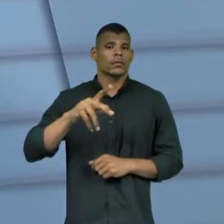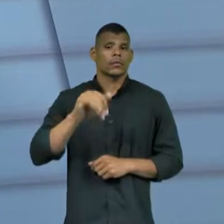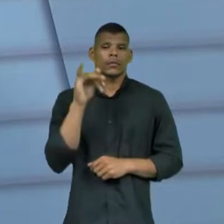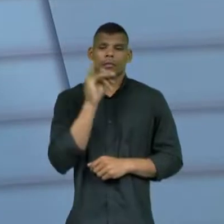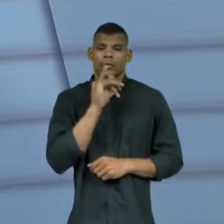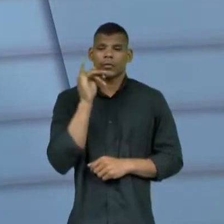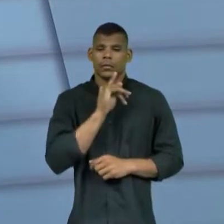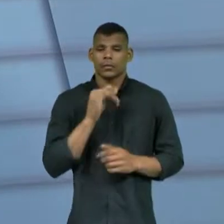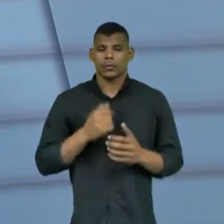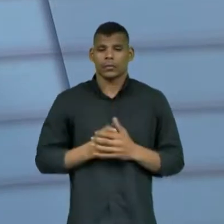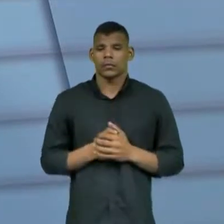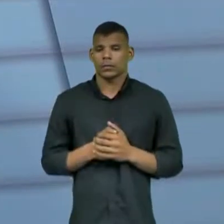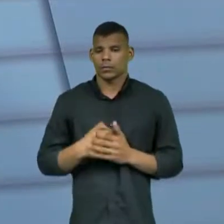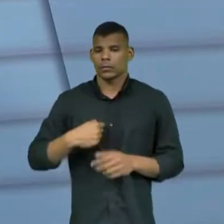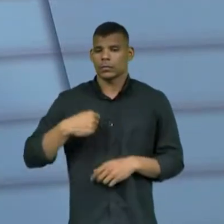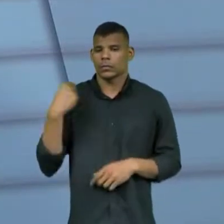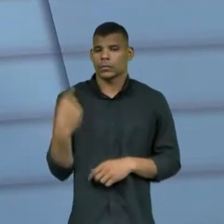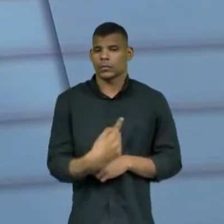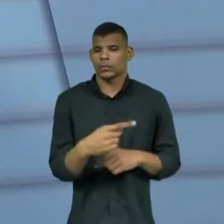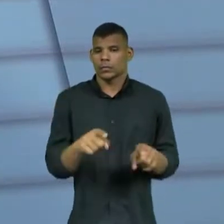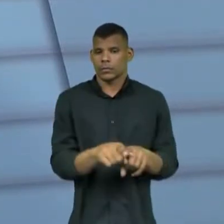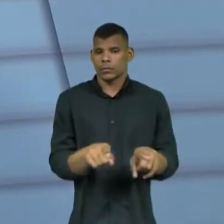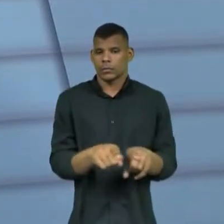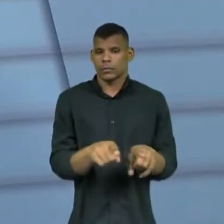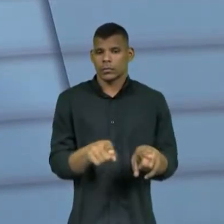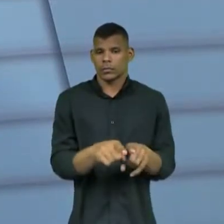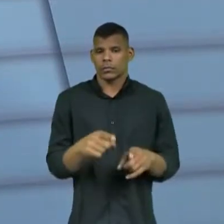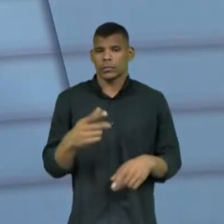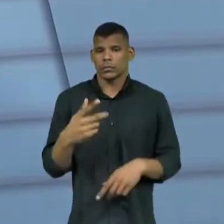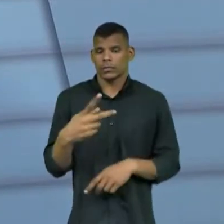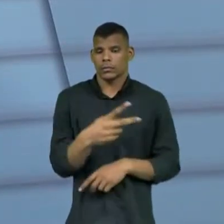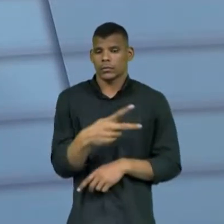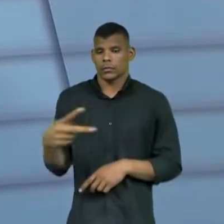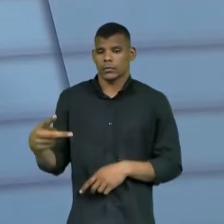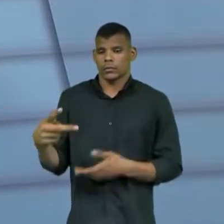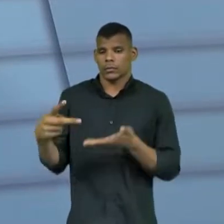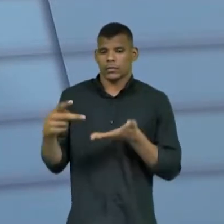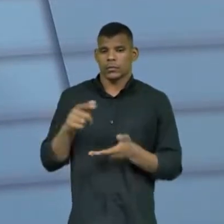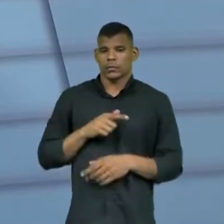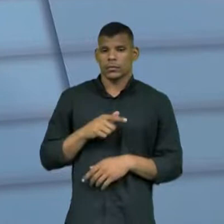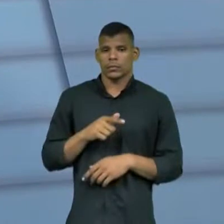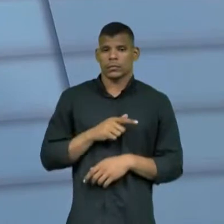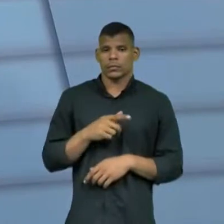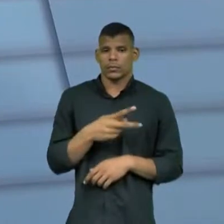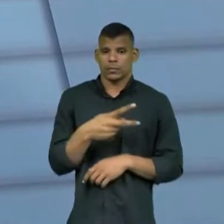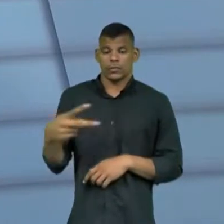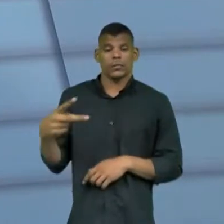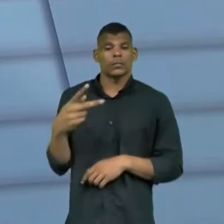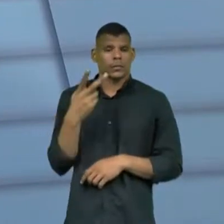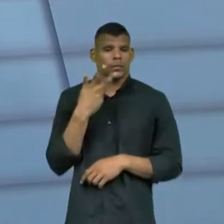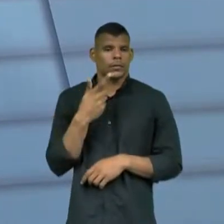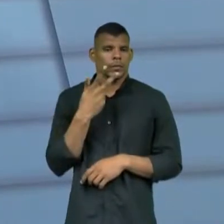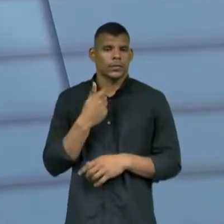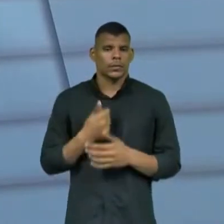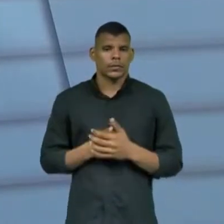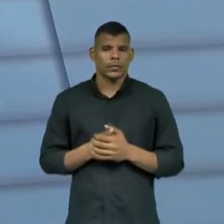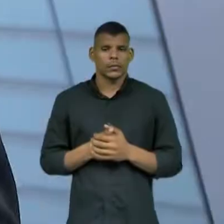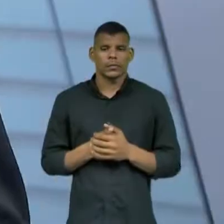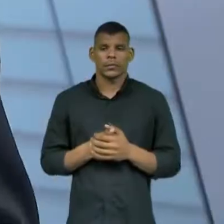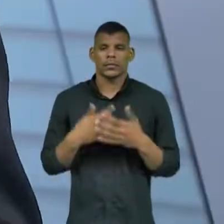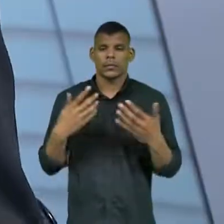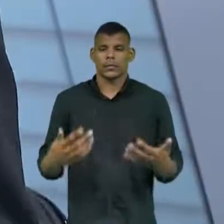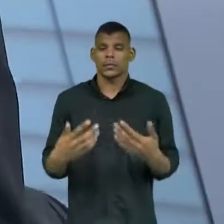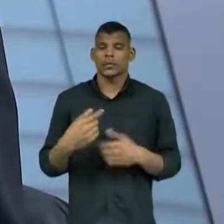parques eólicos. O Lúcio também é muito conhecido nos meios de esporte, foi presidente do Tricolor de Aço, do Fortaleza Esporte Clube. Está no